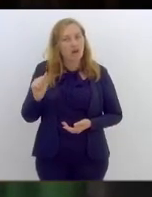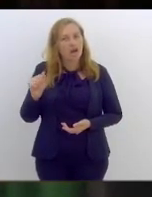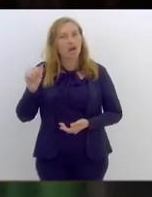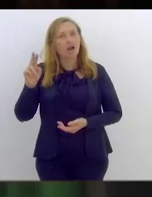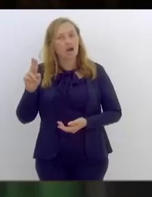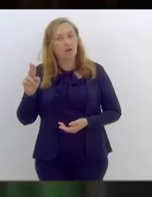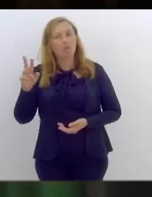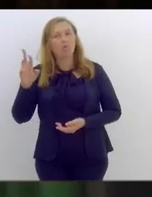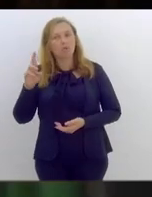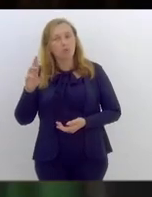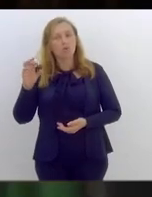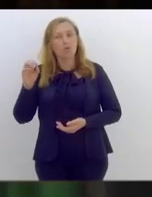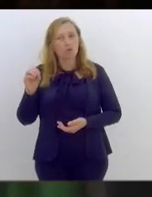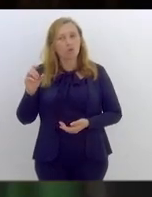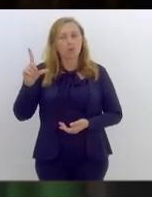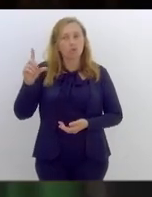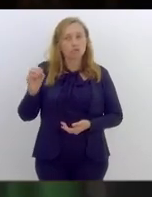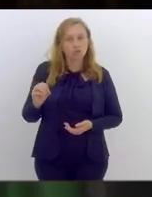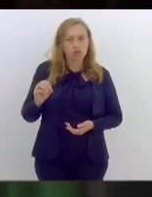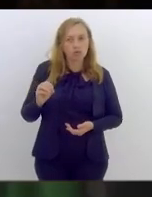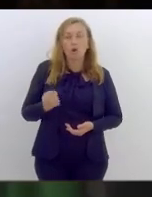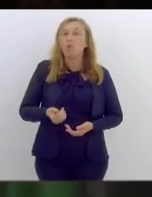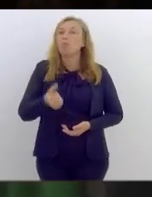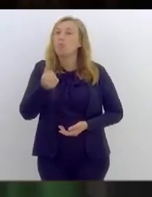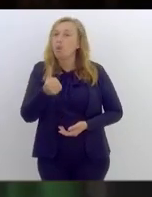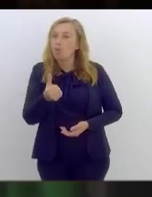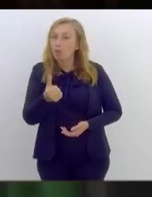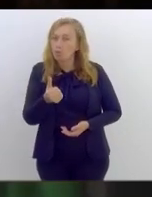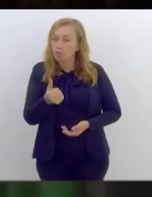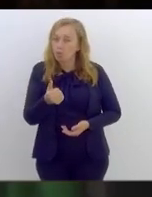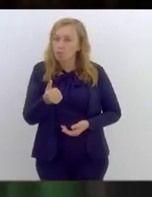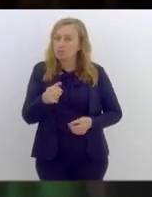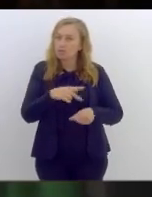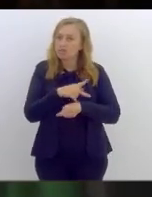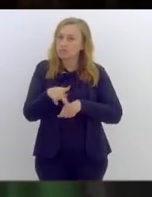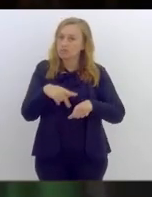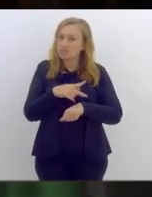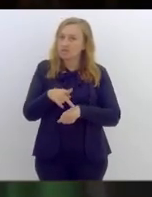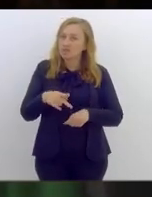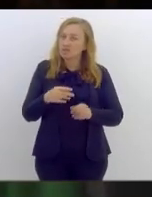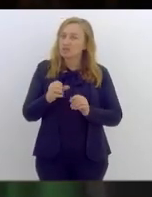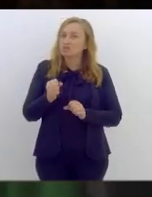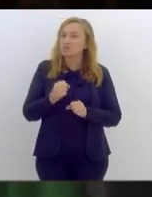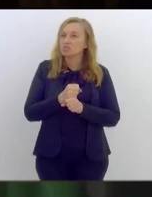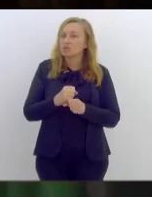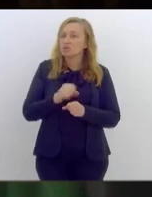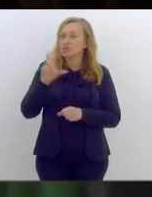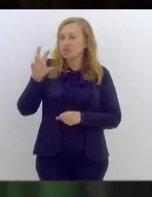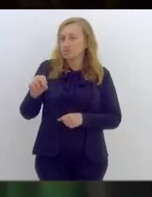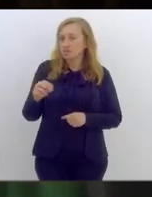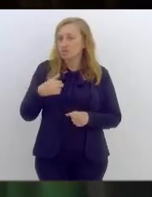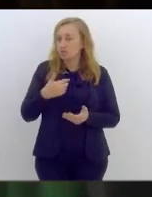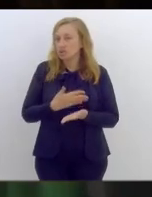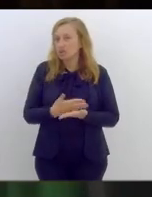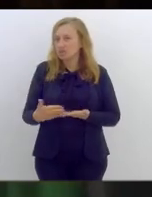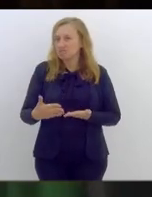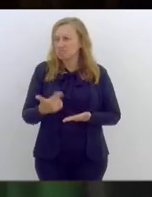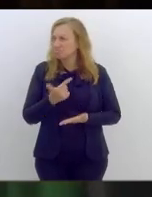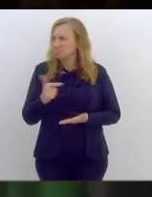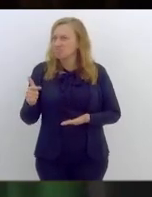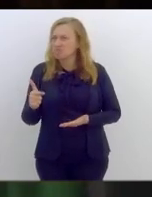Haroldo Costa, Haroldo de Oliveira, nós éramos poucos nesse país. Na década de 50, quando eu começo, não tínhamos nem